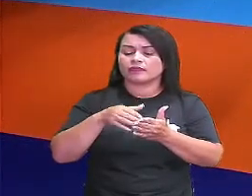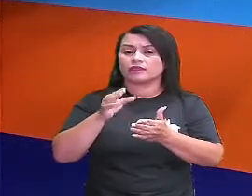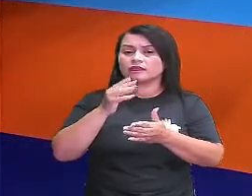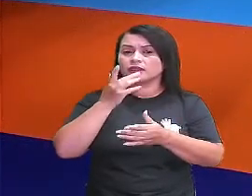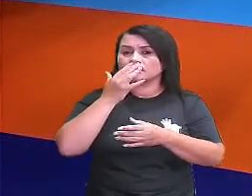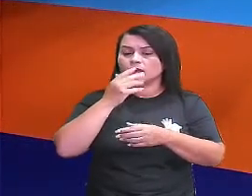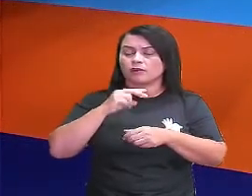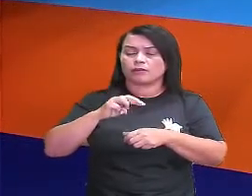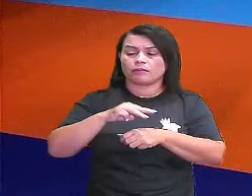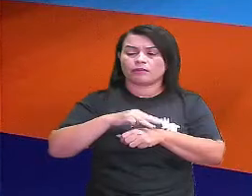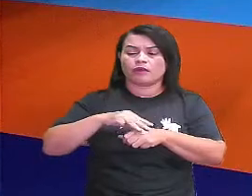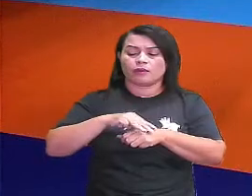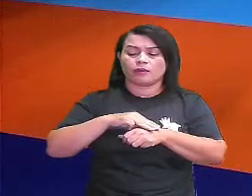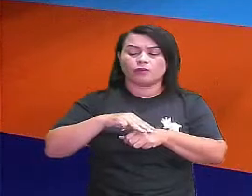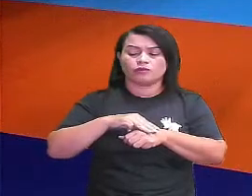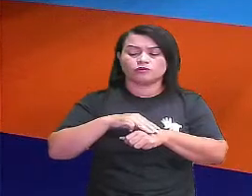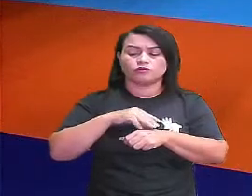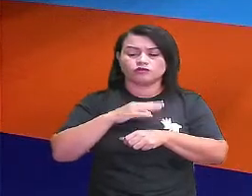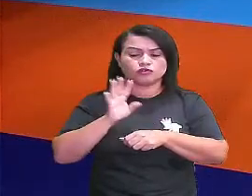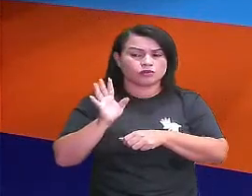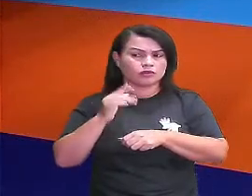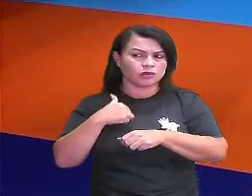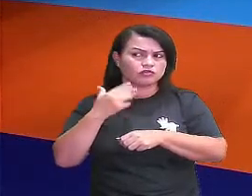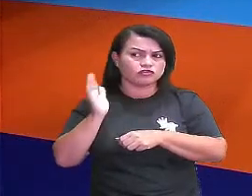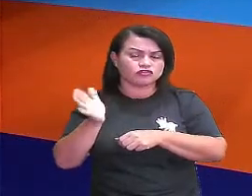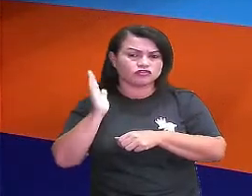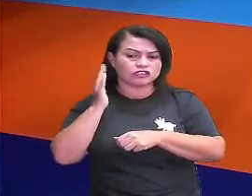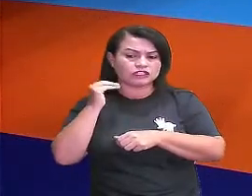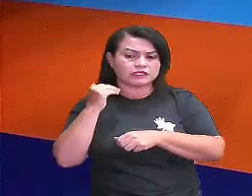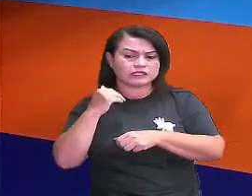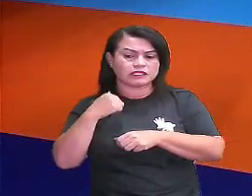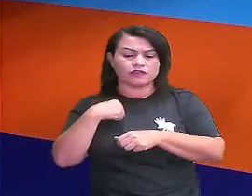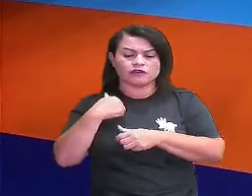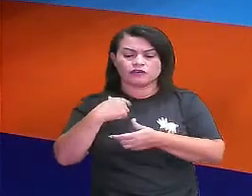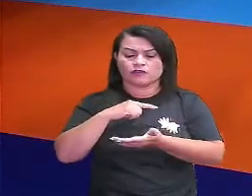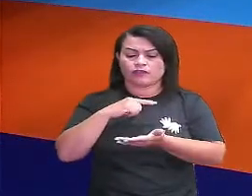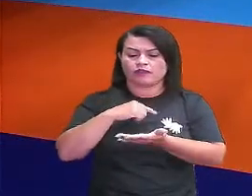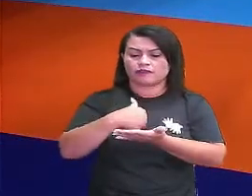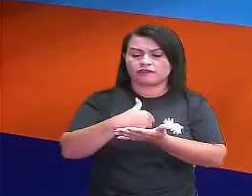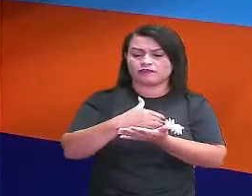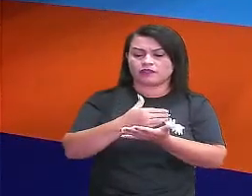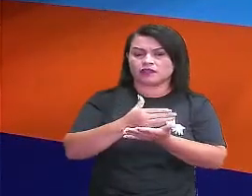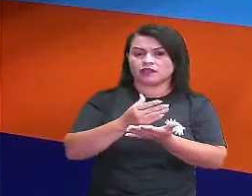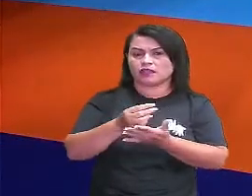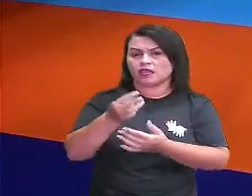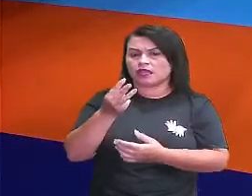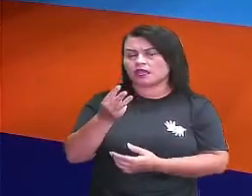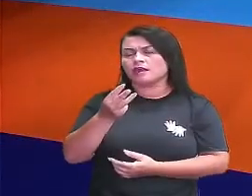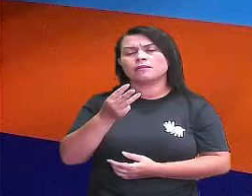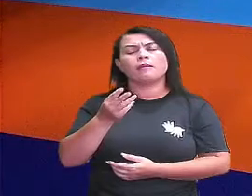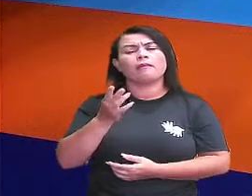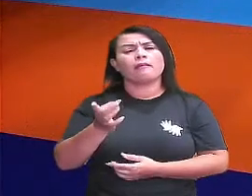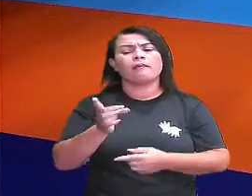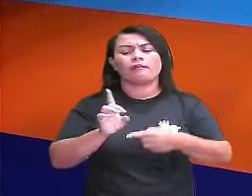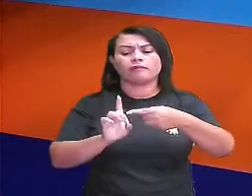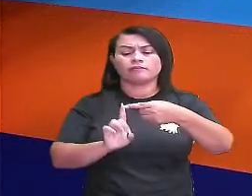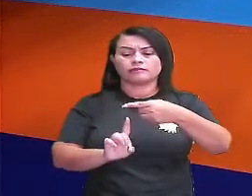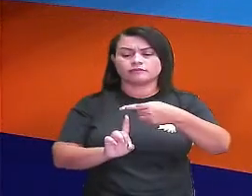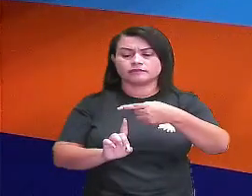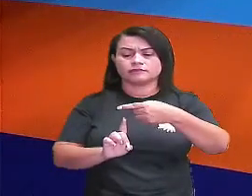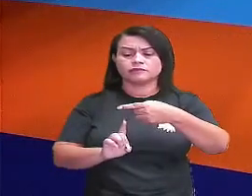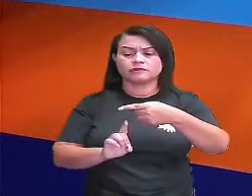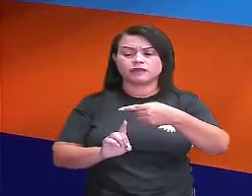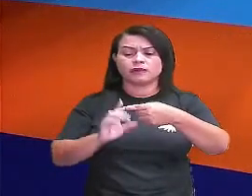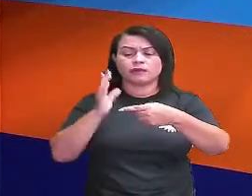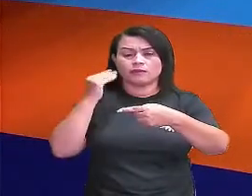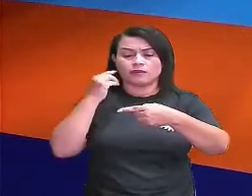Eu quero a parte do marrom. Então, eu já sei que ela foi dividida em 3. Então, no meu denominador, eu já passo o